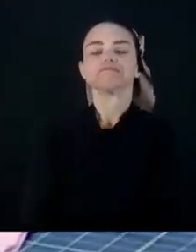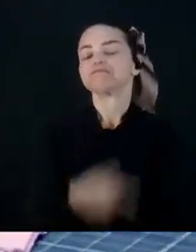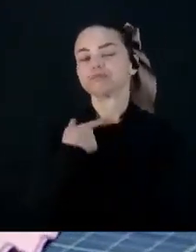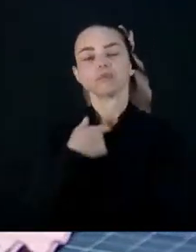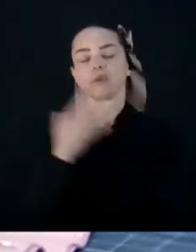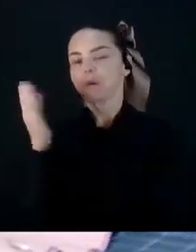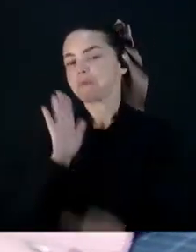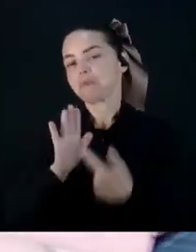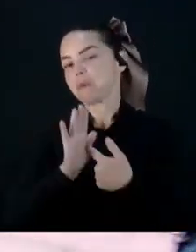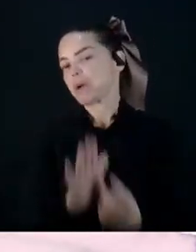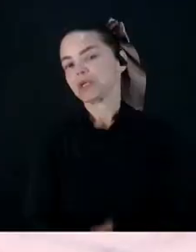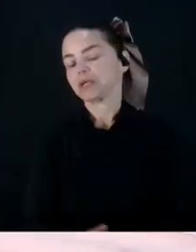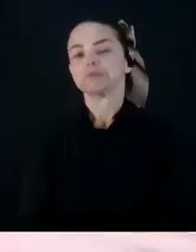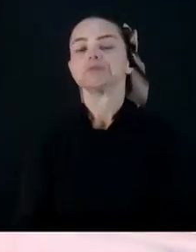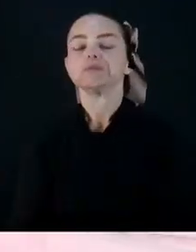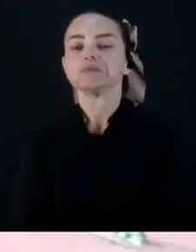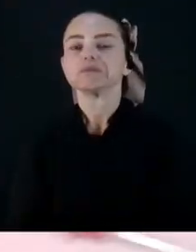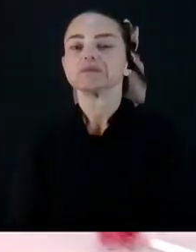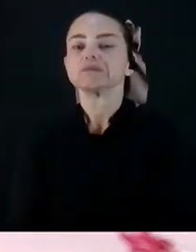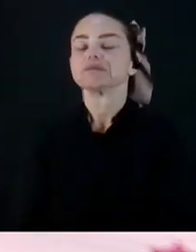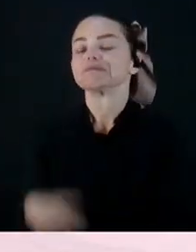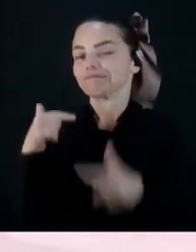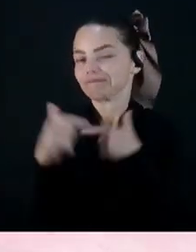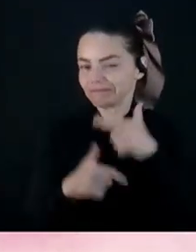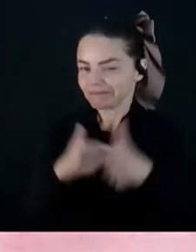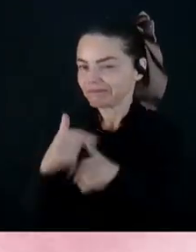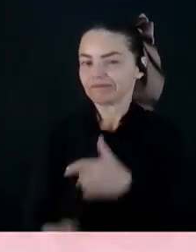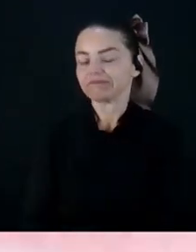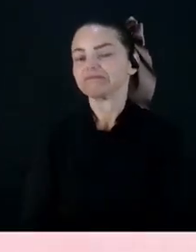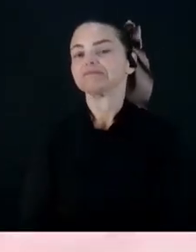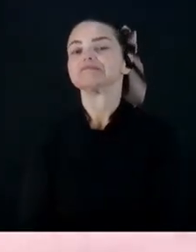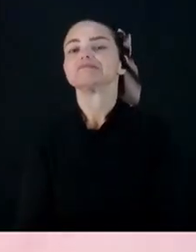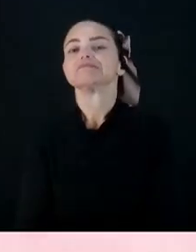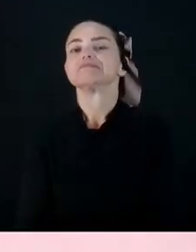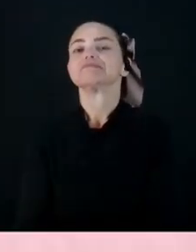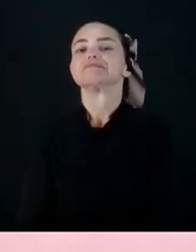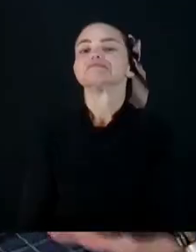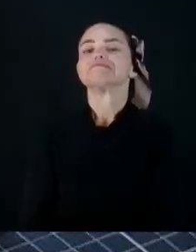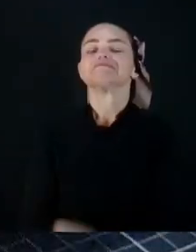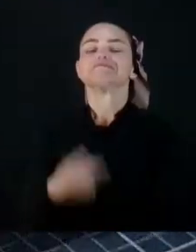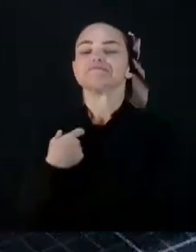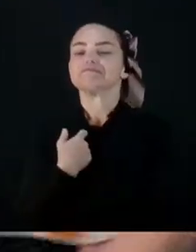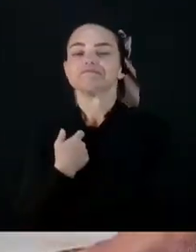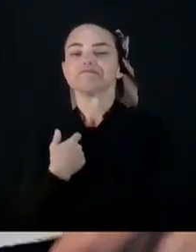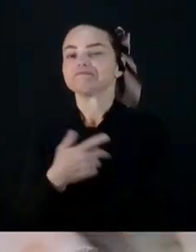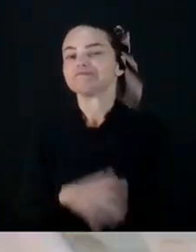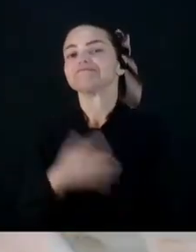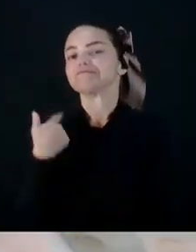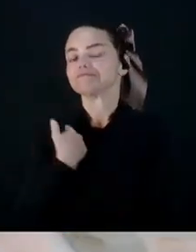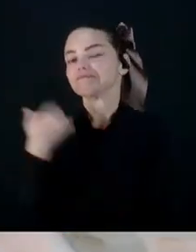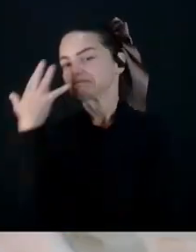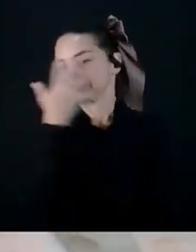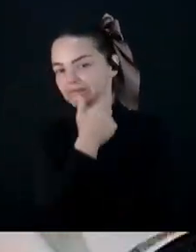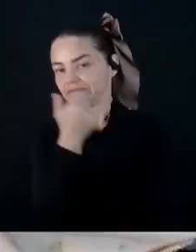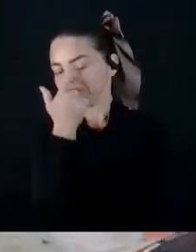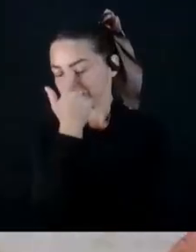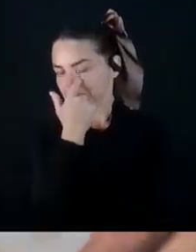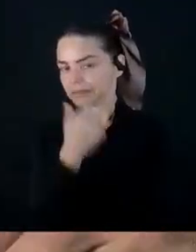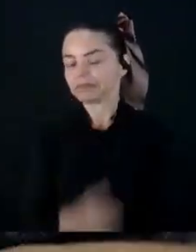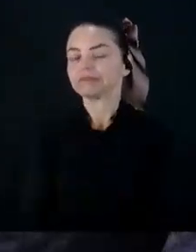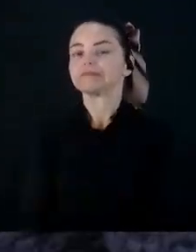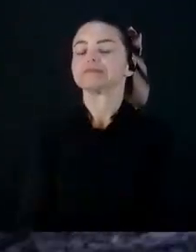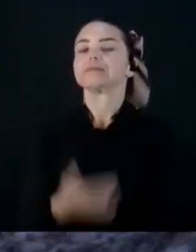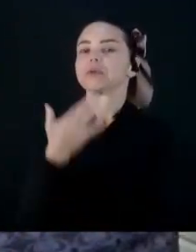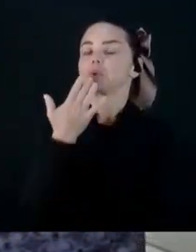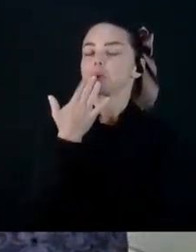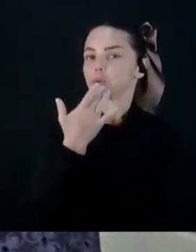caso. Mas quando for trabalhos que a linha vai aparecer, fica mais bonito a gente usar da cor do trabalho. Ah, sim.